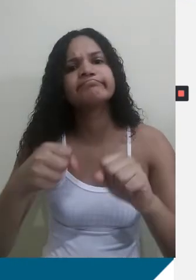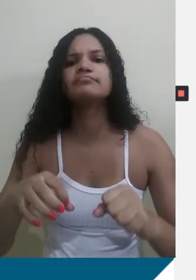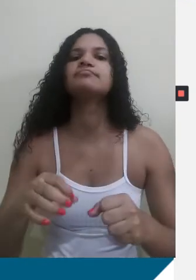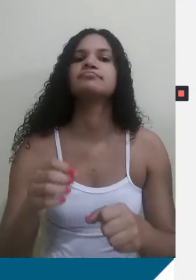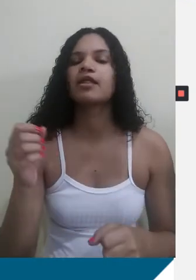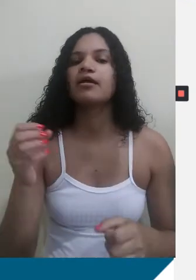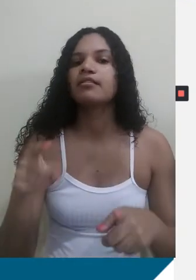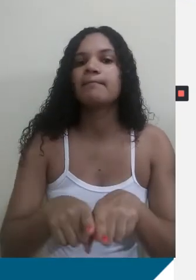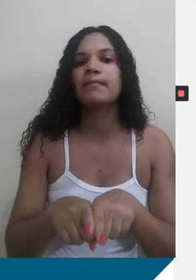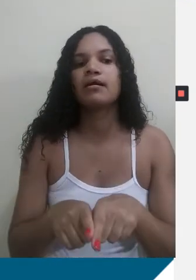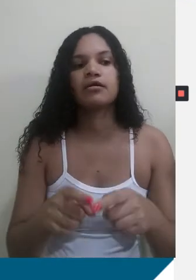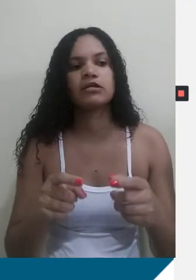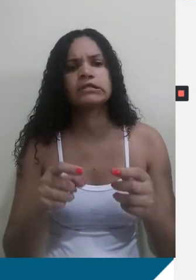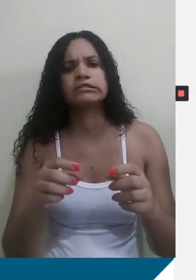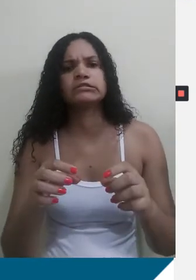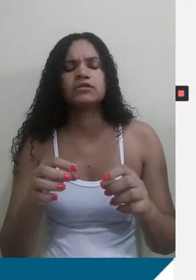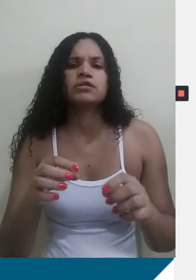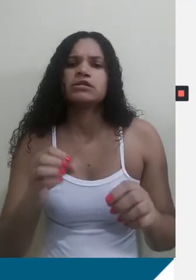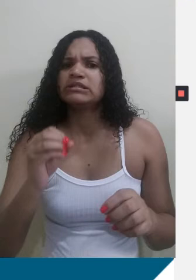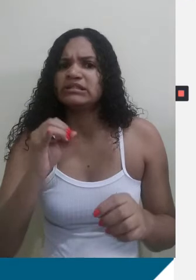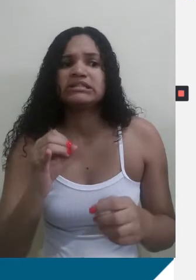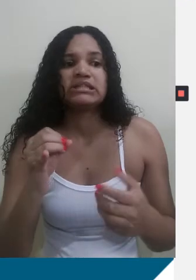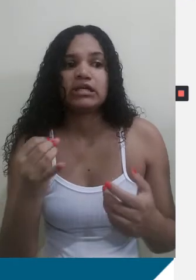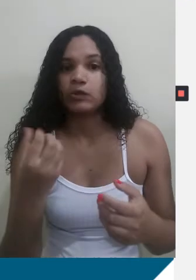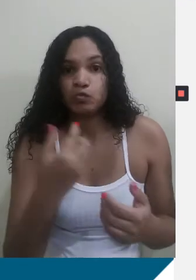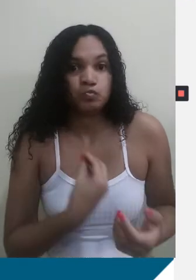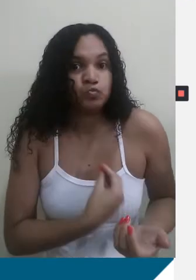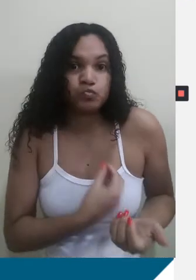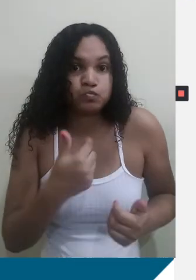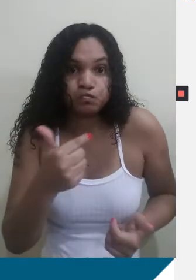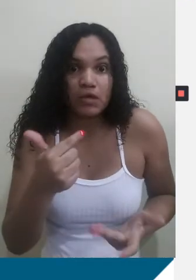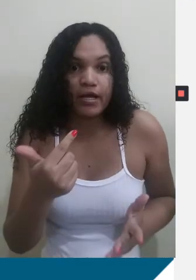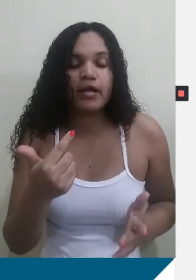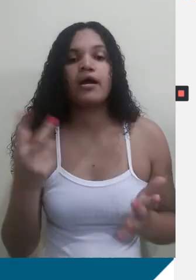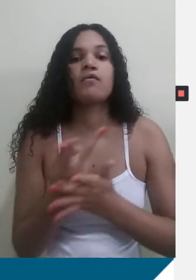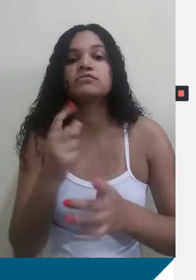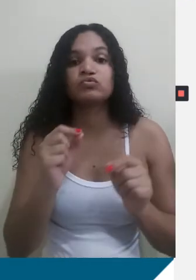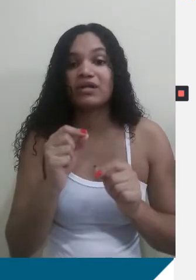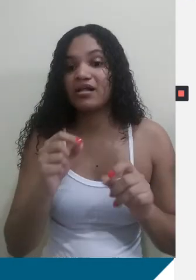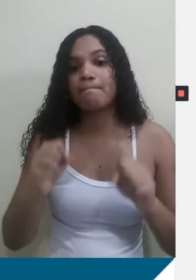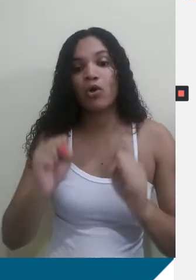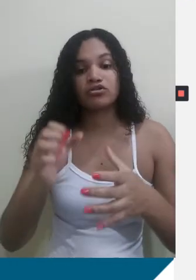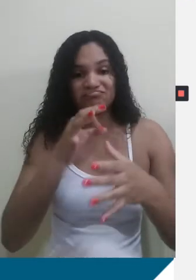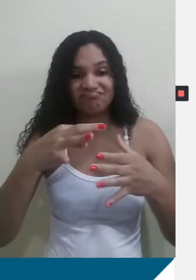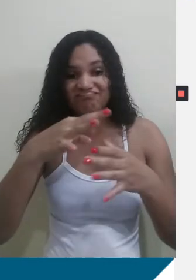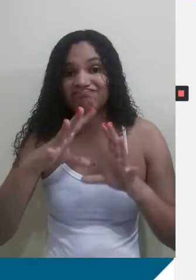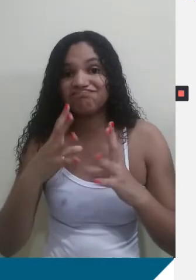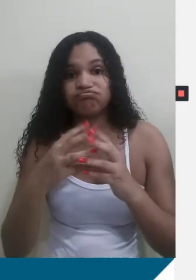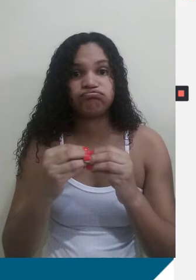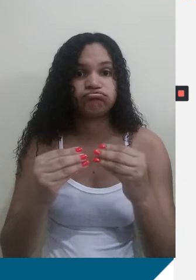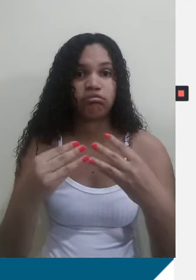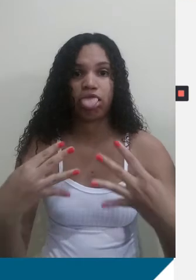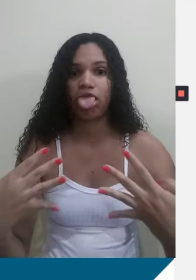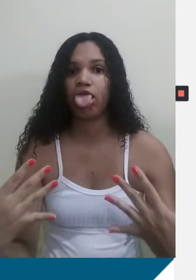organelas, poderia fazer desnaturação de proteínas. Então, a função do peroxissomo